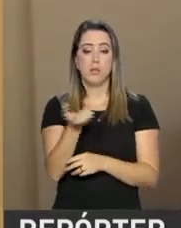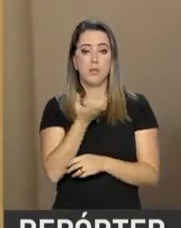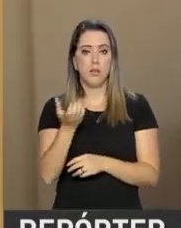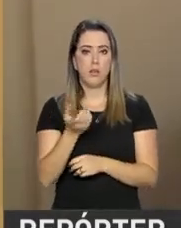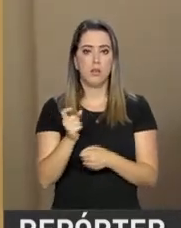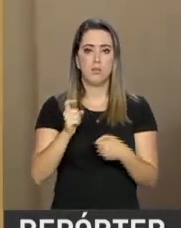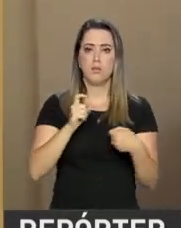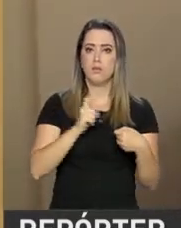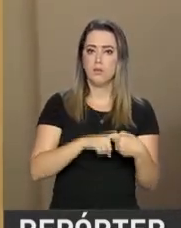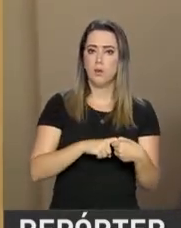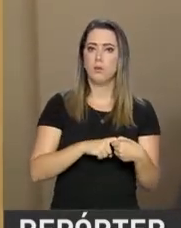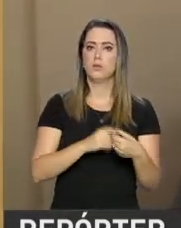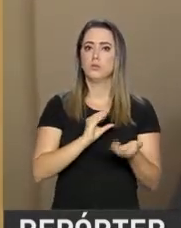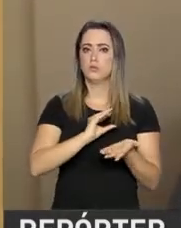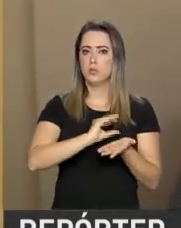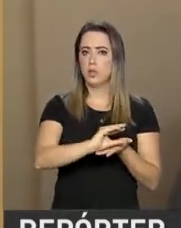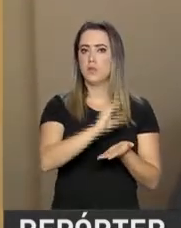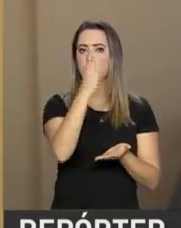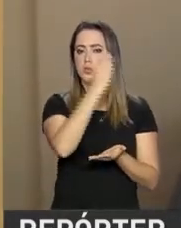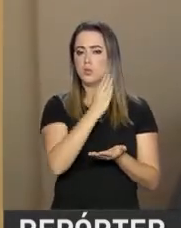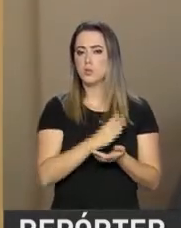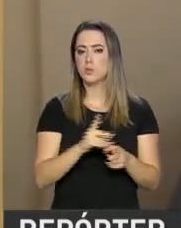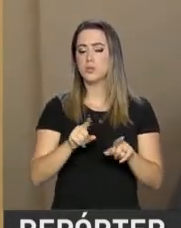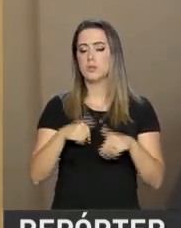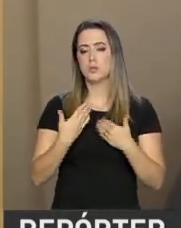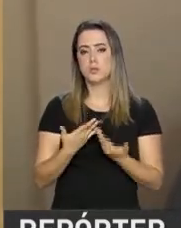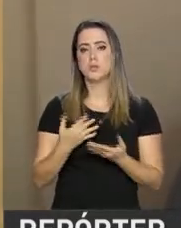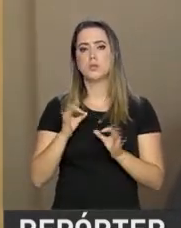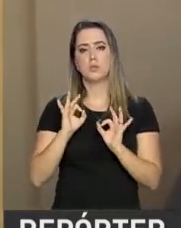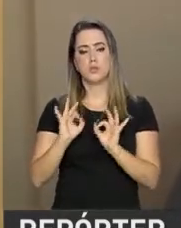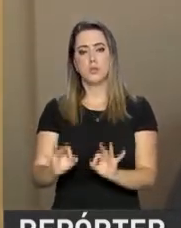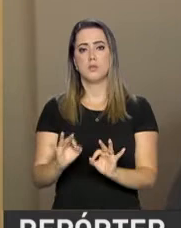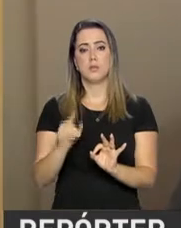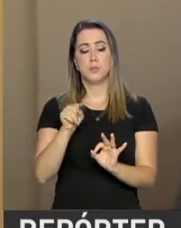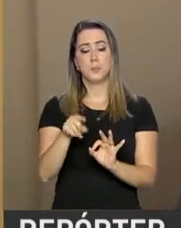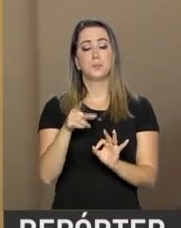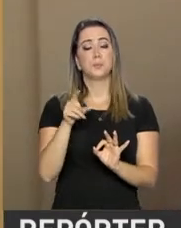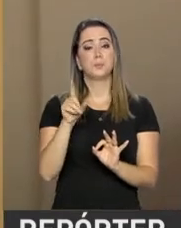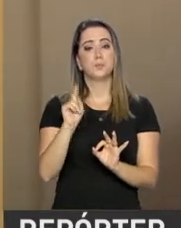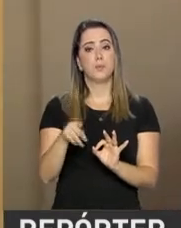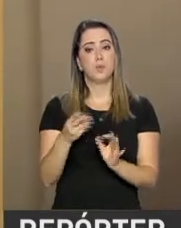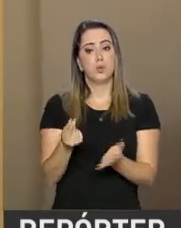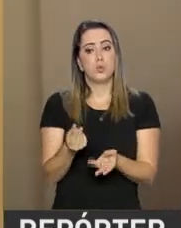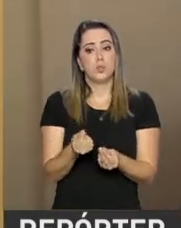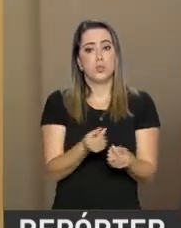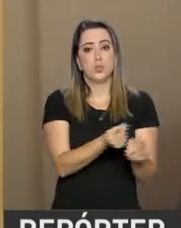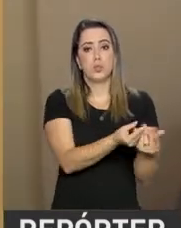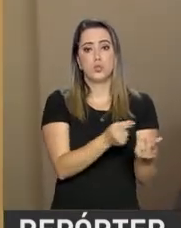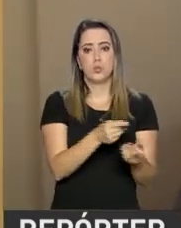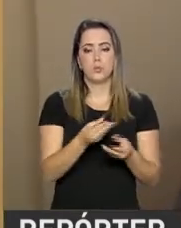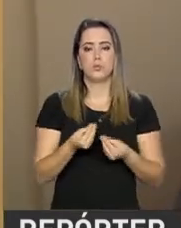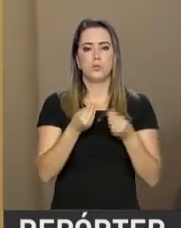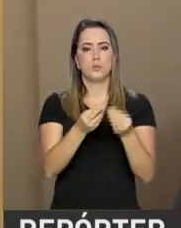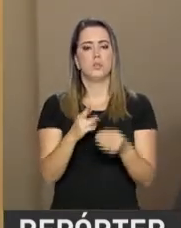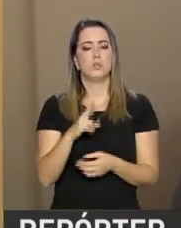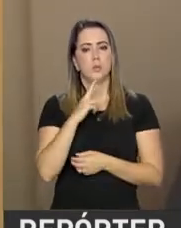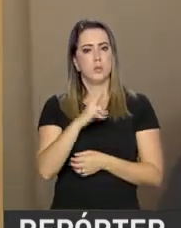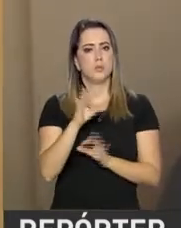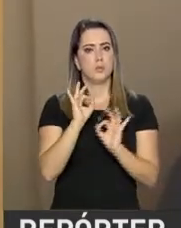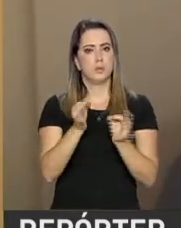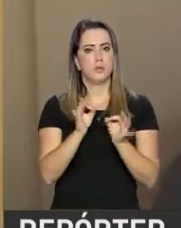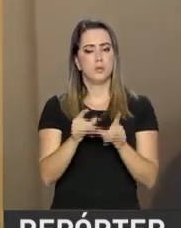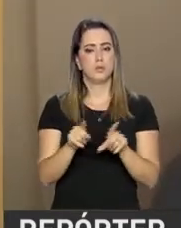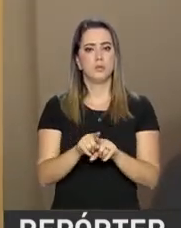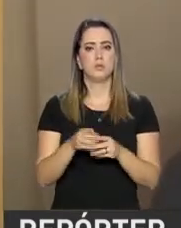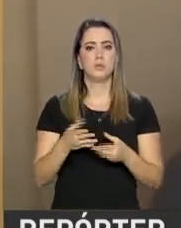acreditar no brasil e pela certeza que eles têm de que esse investimento trará um resultado muito expressivo e